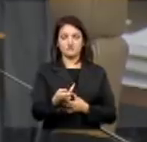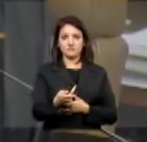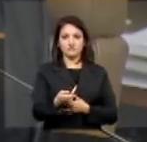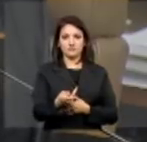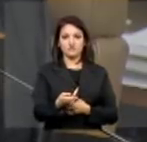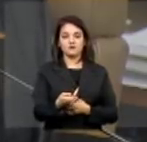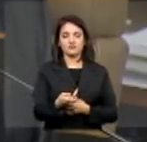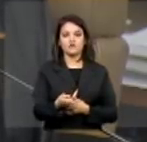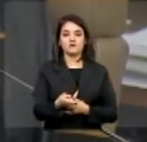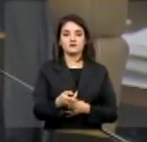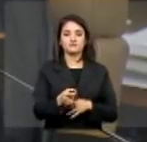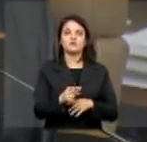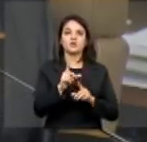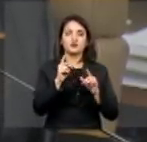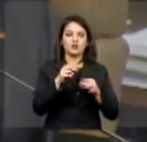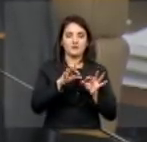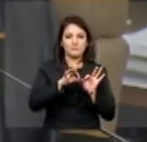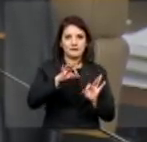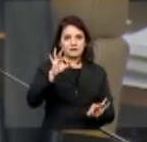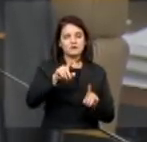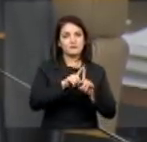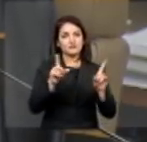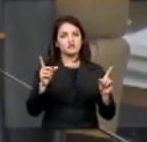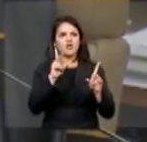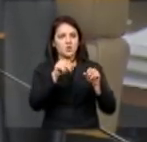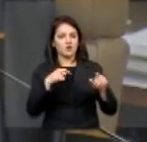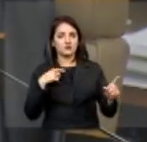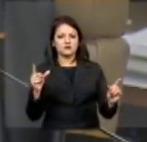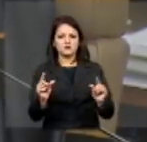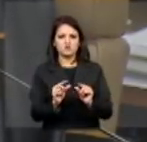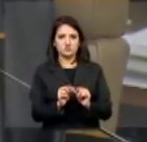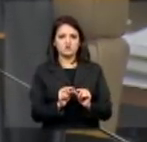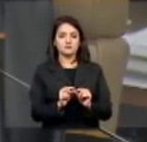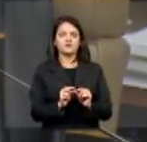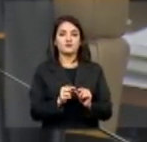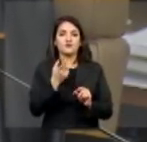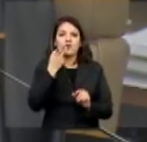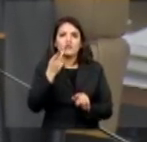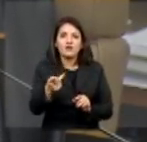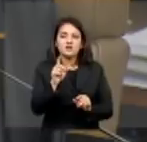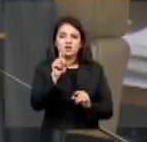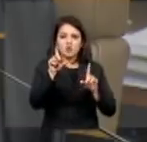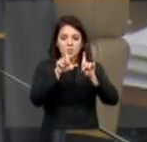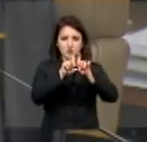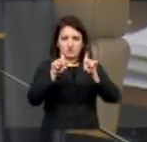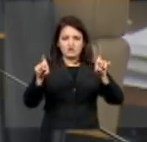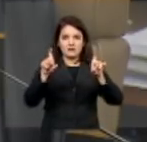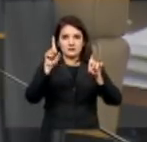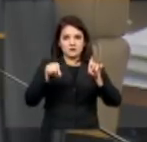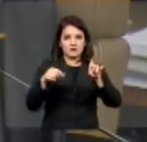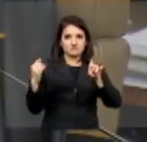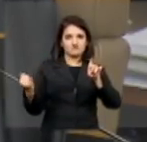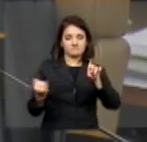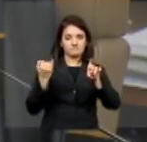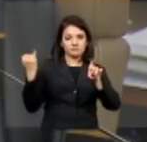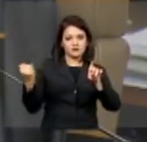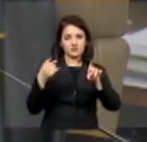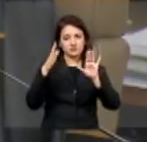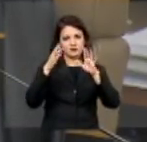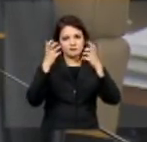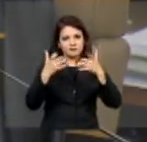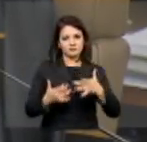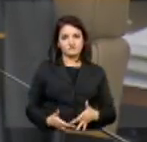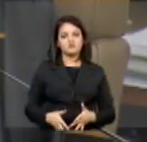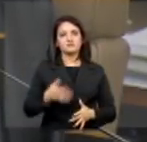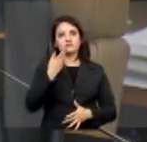como sintetiza ações de defesa reproduzo 13 que me parece sim usar o argumento do ministério público